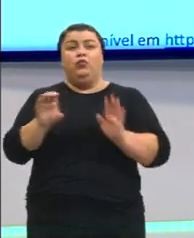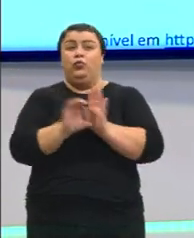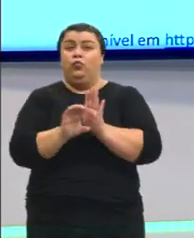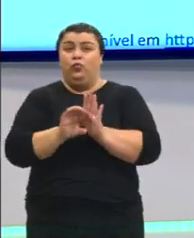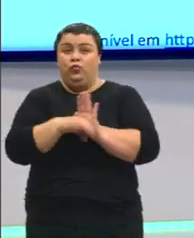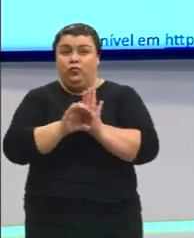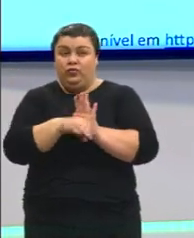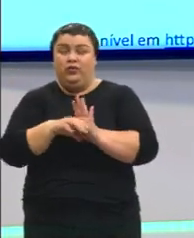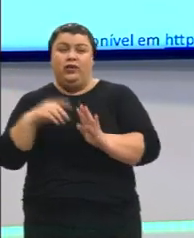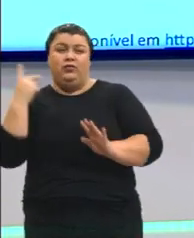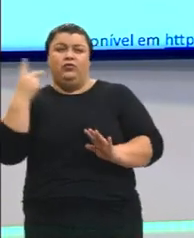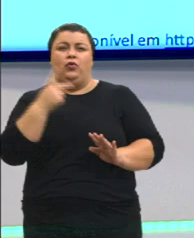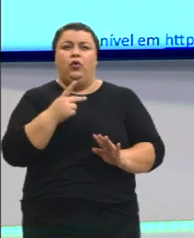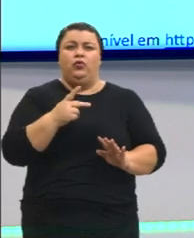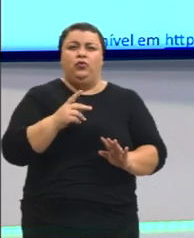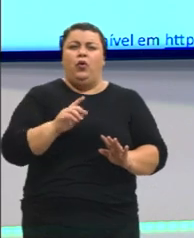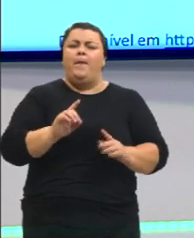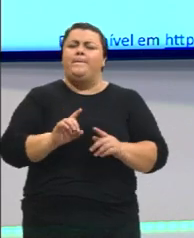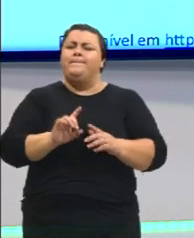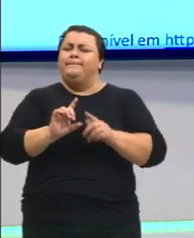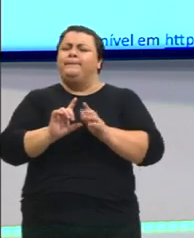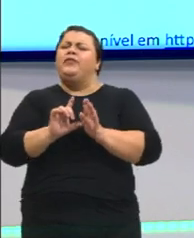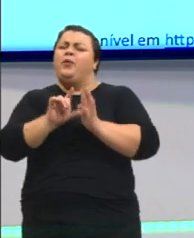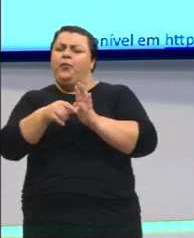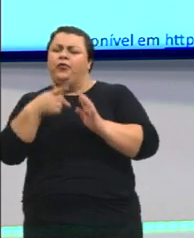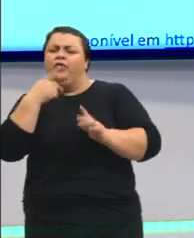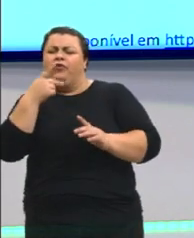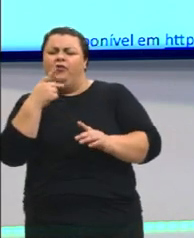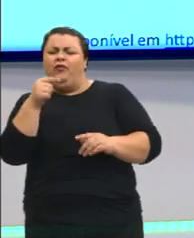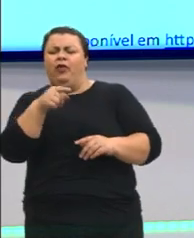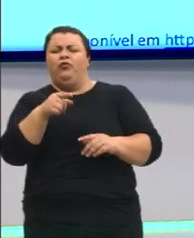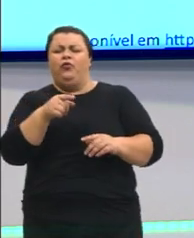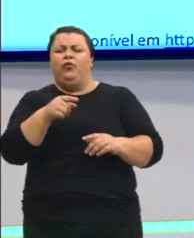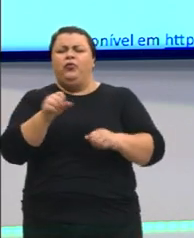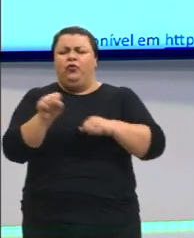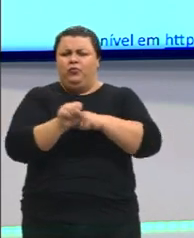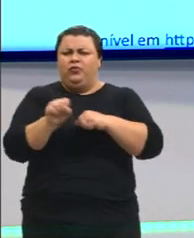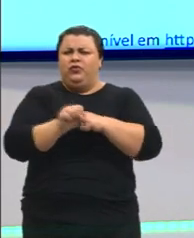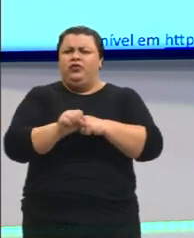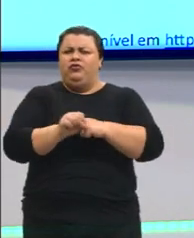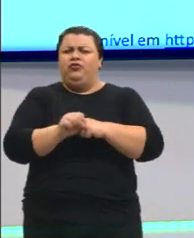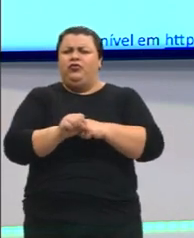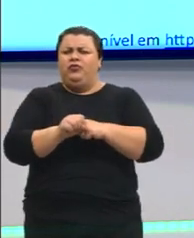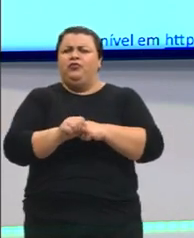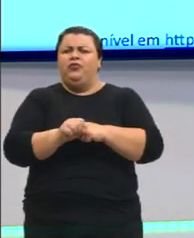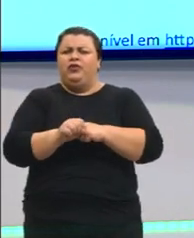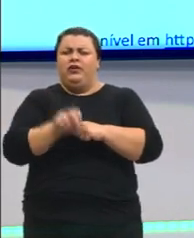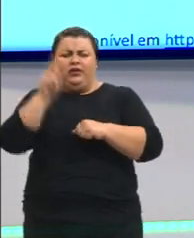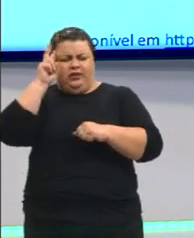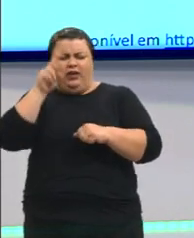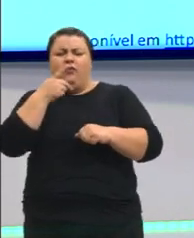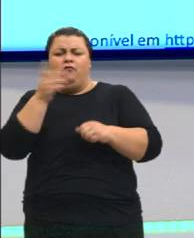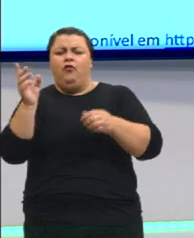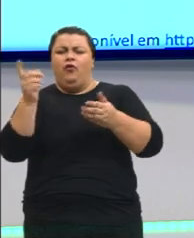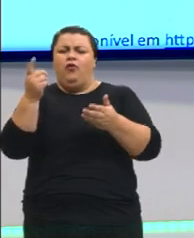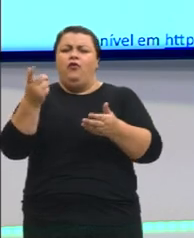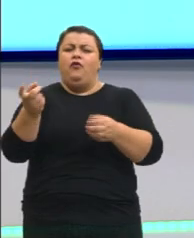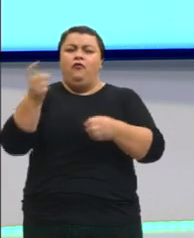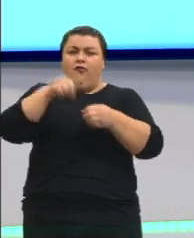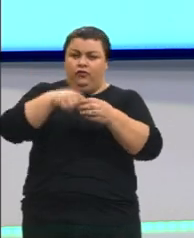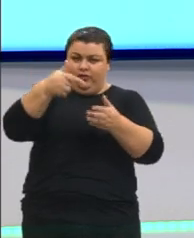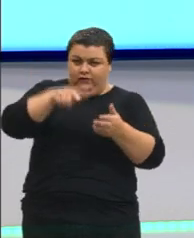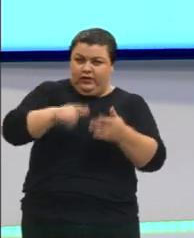falar mais adiante lá sobre substantivos eu vou retomar estudar Oi gente vai ver que dá para fazer um link bem interessante